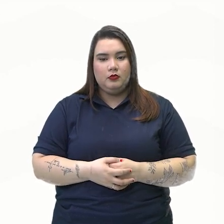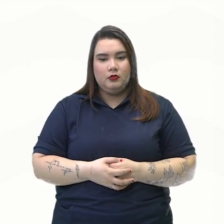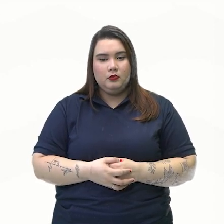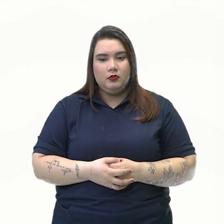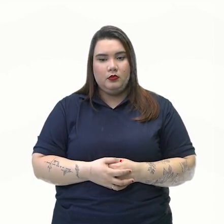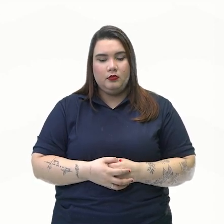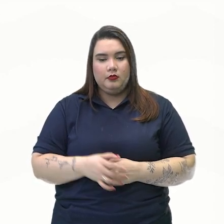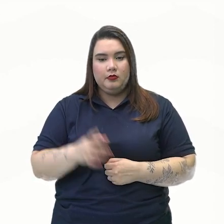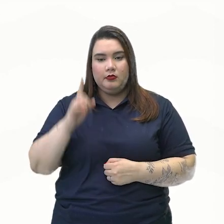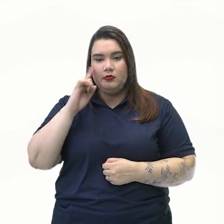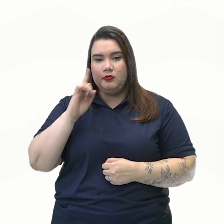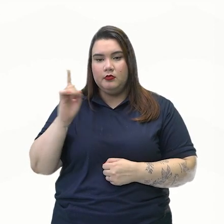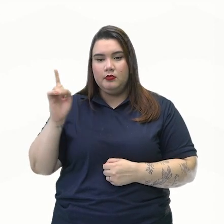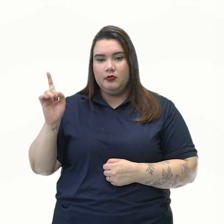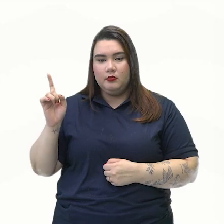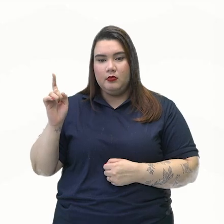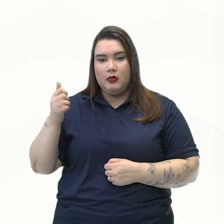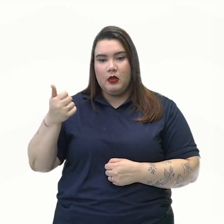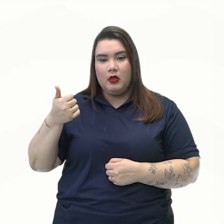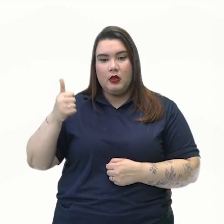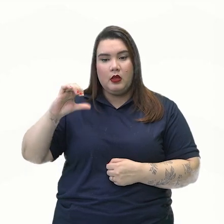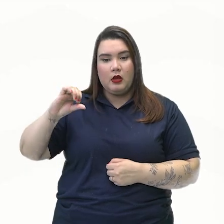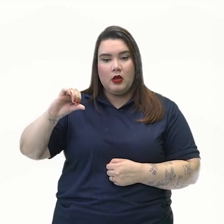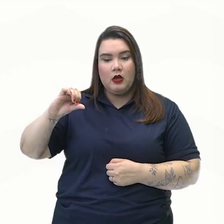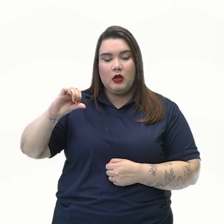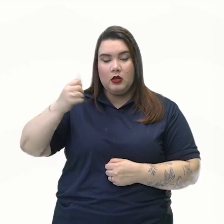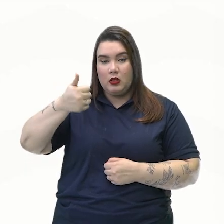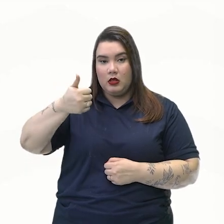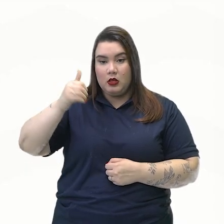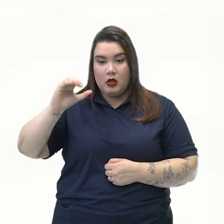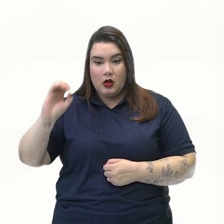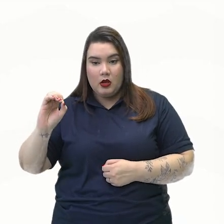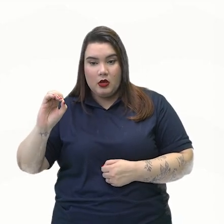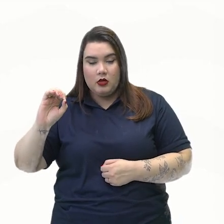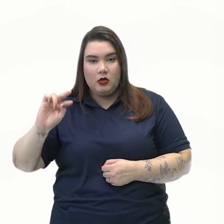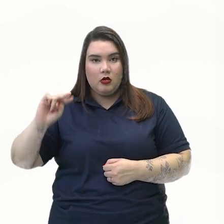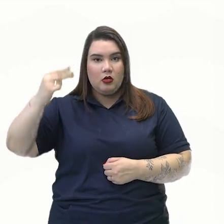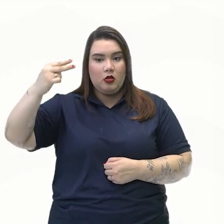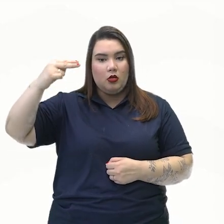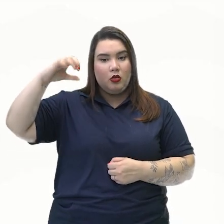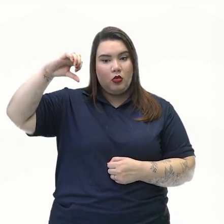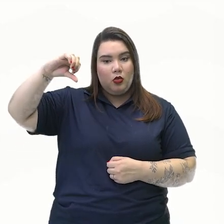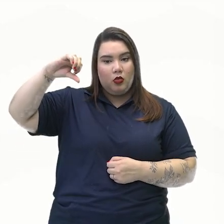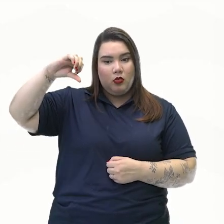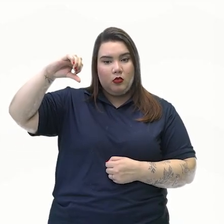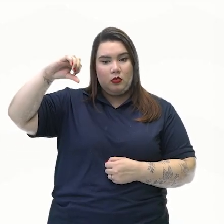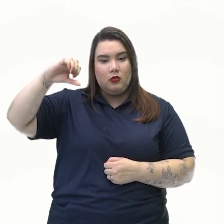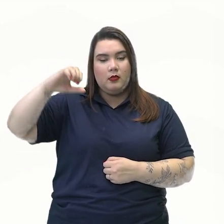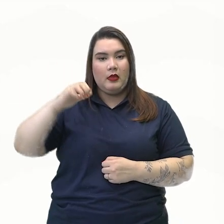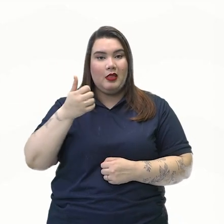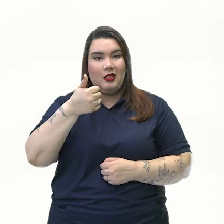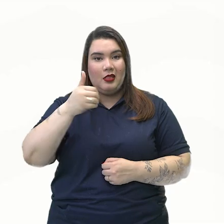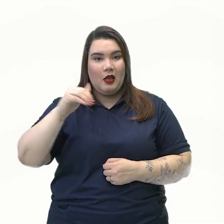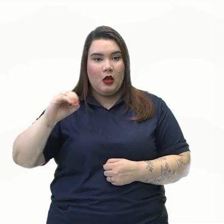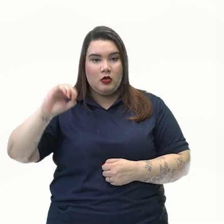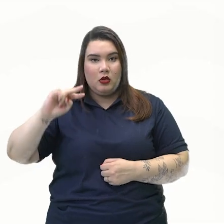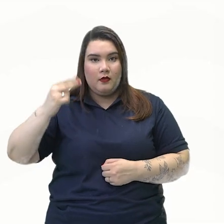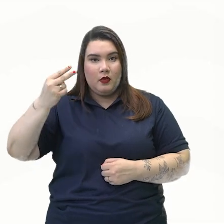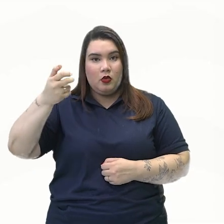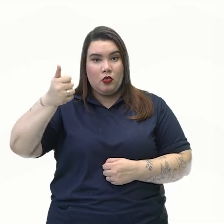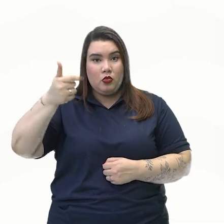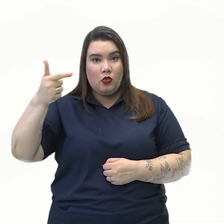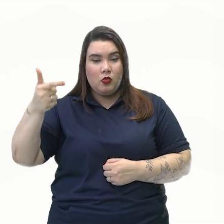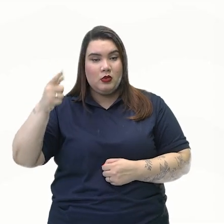o giga é 10 a nona, tá? Que é 10 a 12 já é o tera, né? Então,